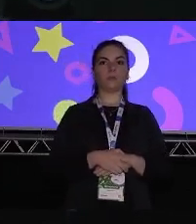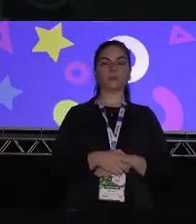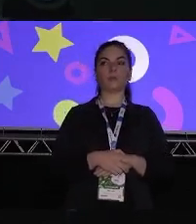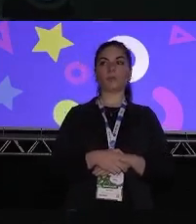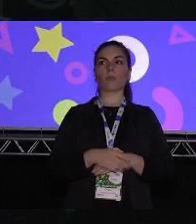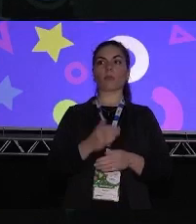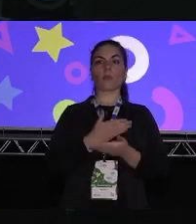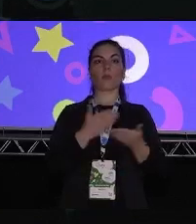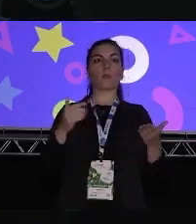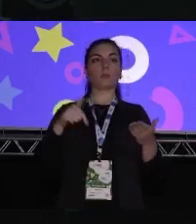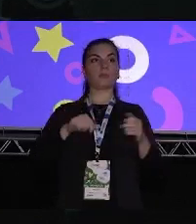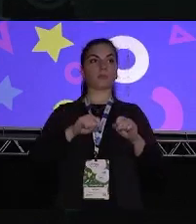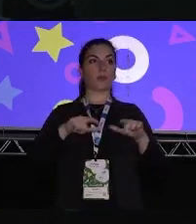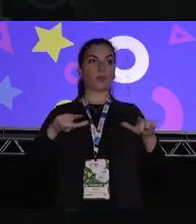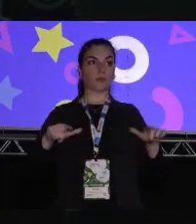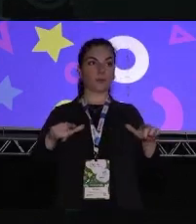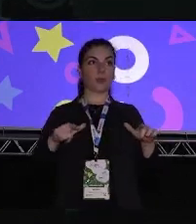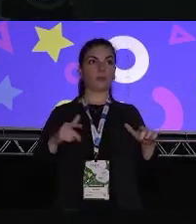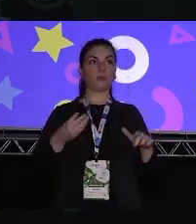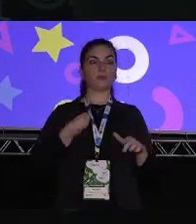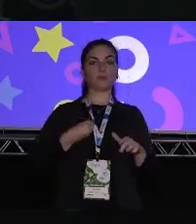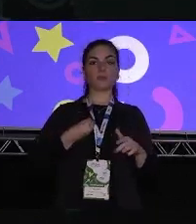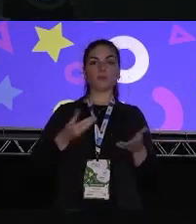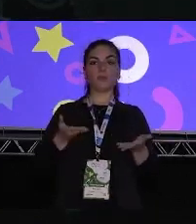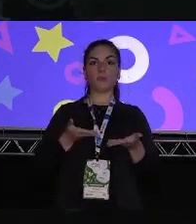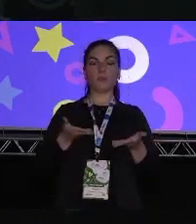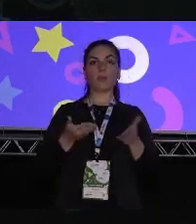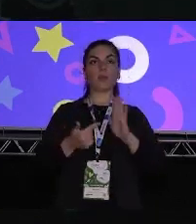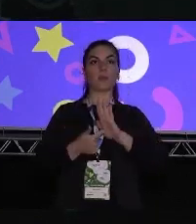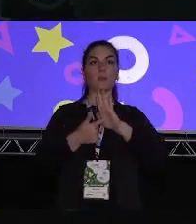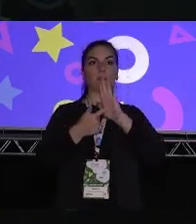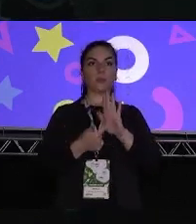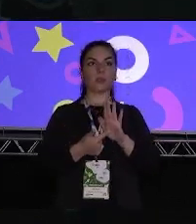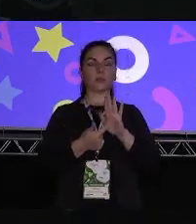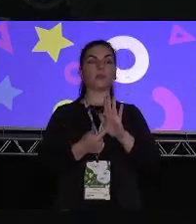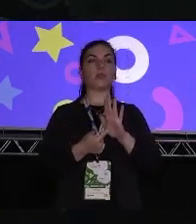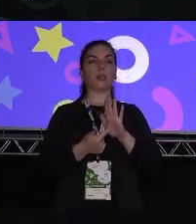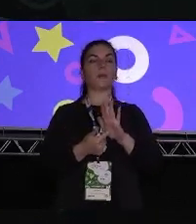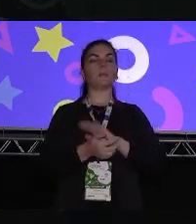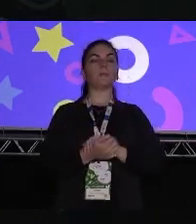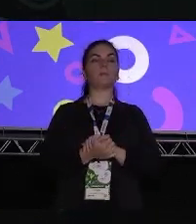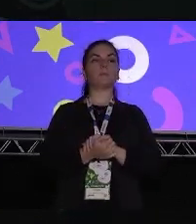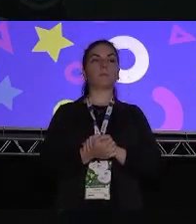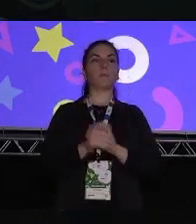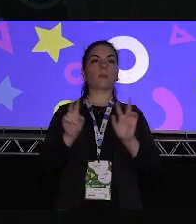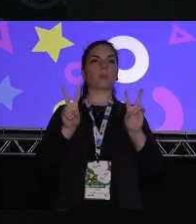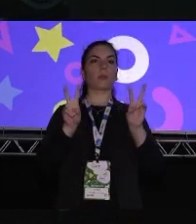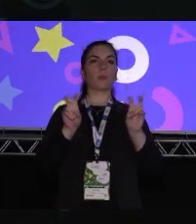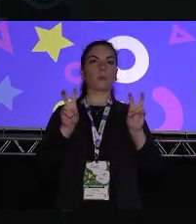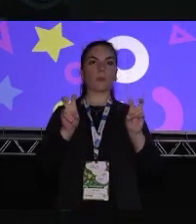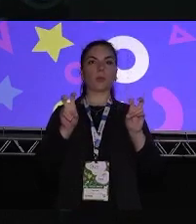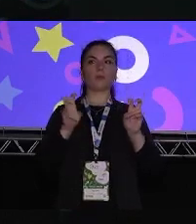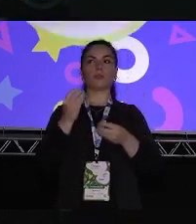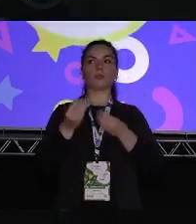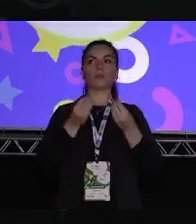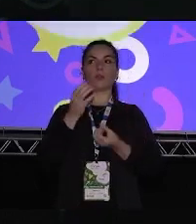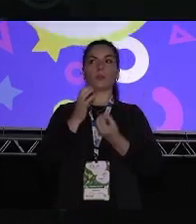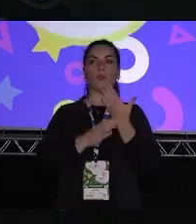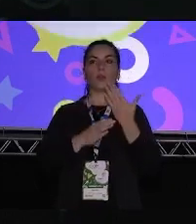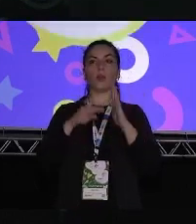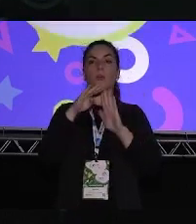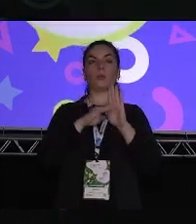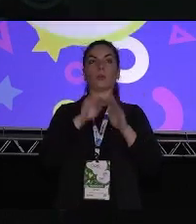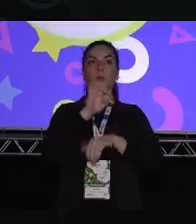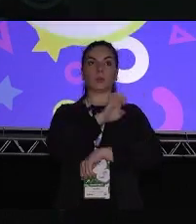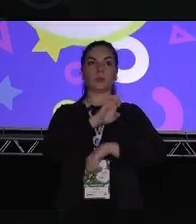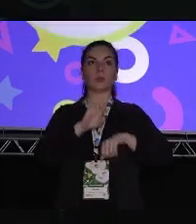Pessoal, aqui nessa sala agora a gente vai apresentar a temática de como criar um programa de estágio que